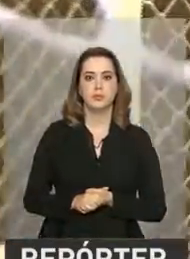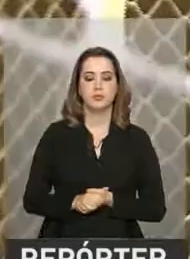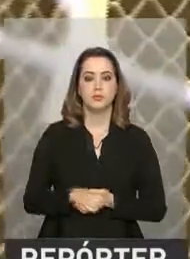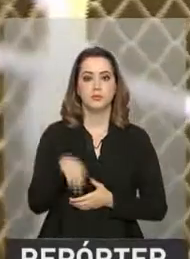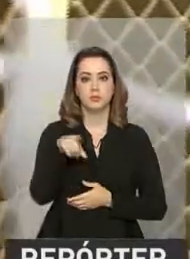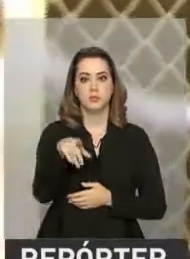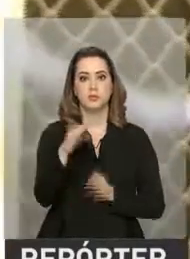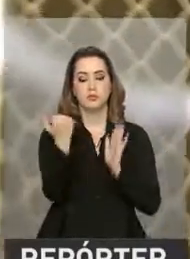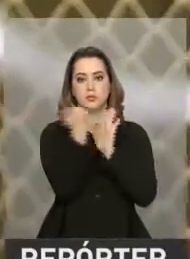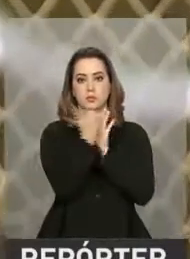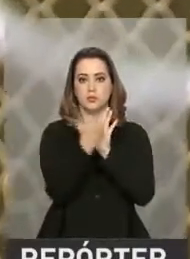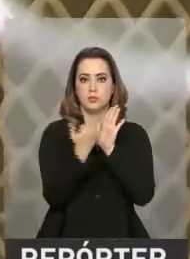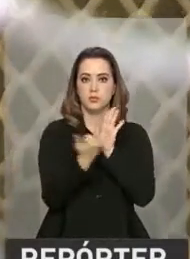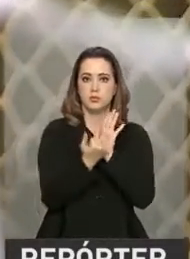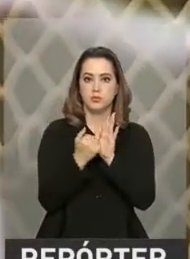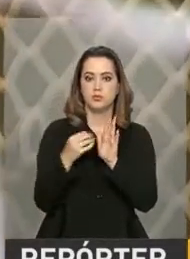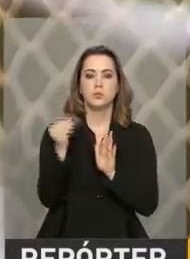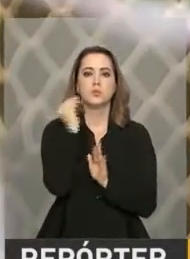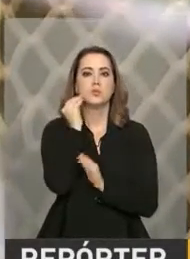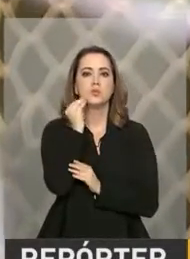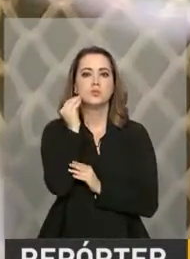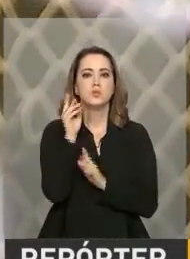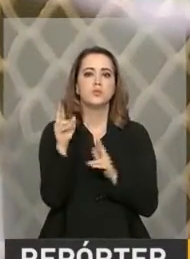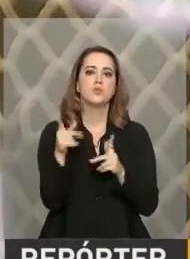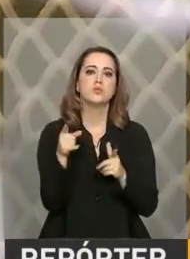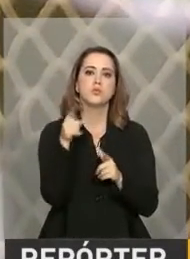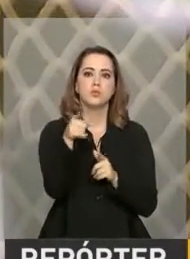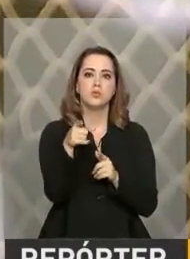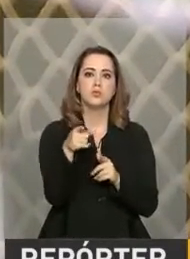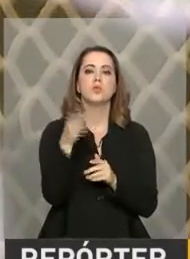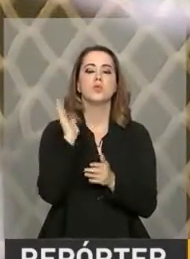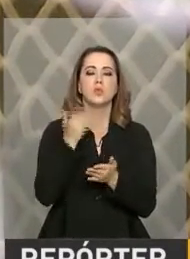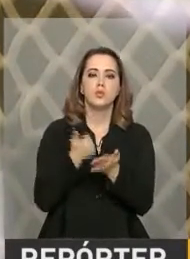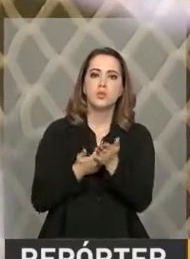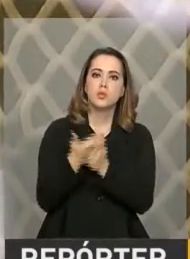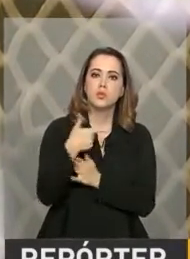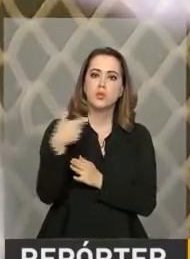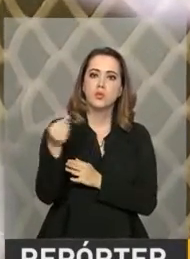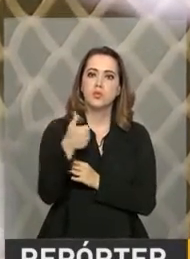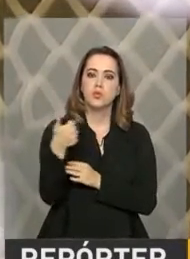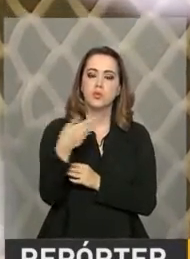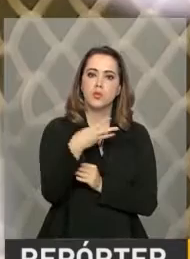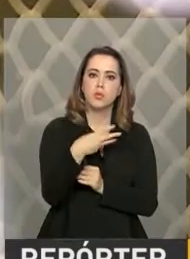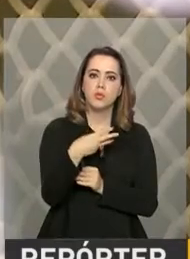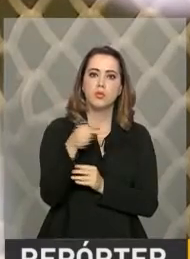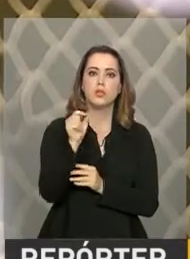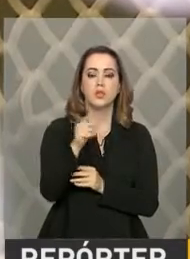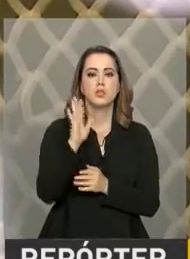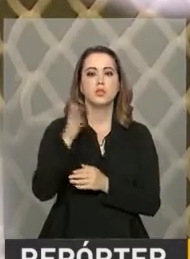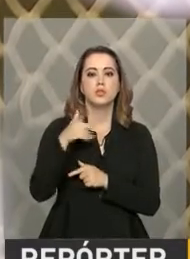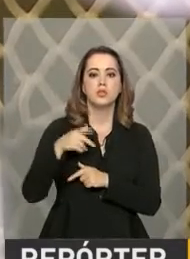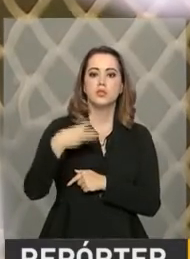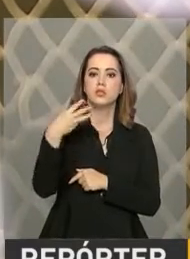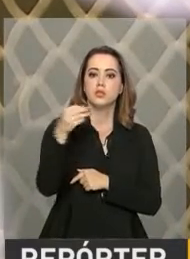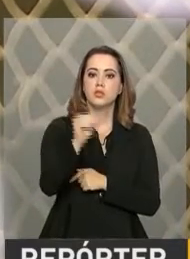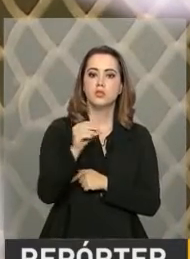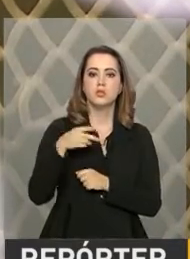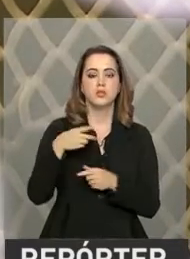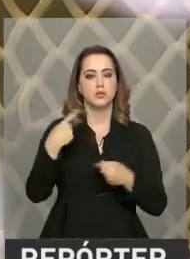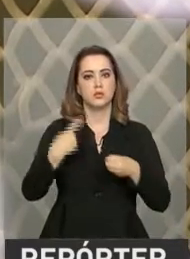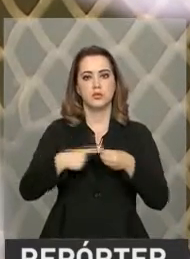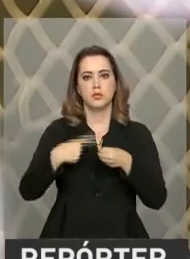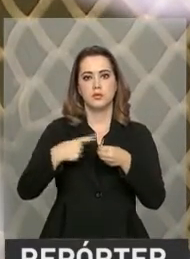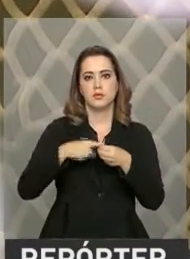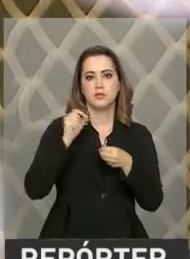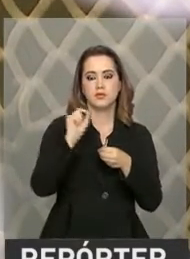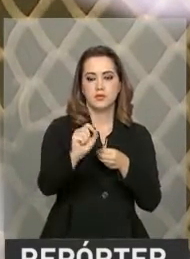O projeto Experimentando Diferenças existe desde 2013. Já passou por mais de 30 cidades com a participação de mais